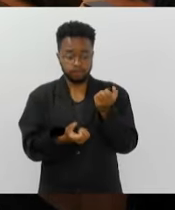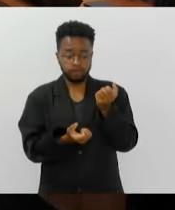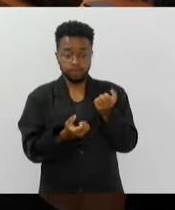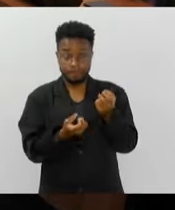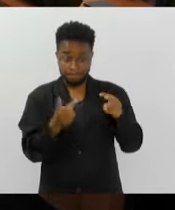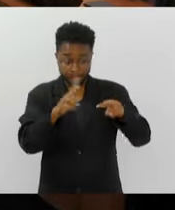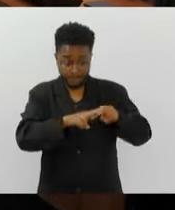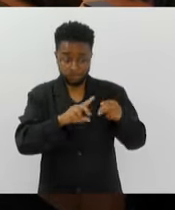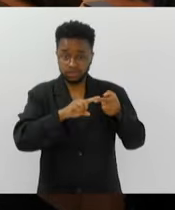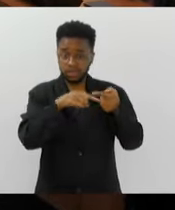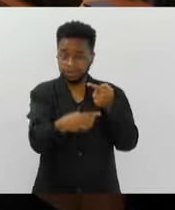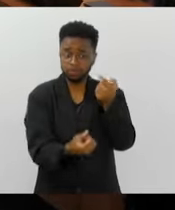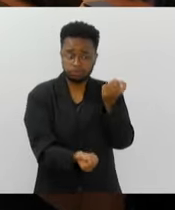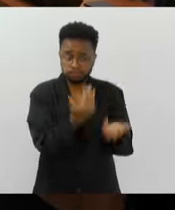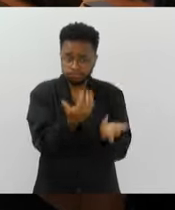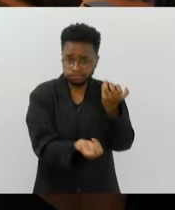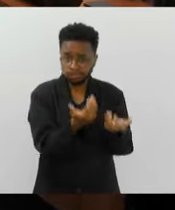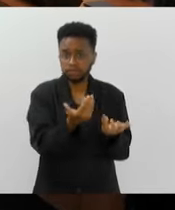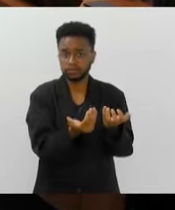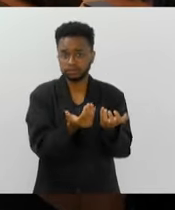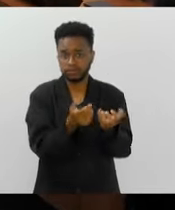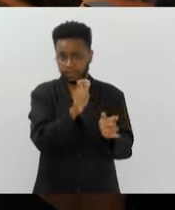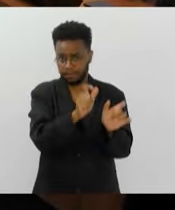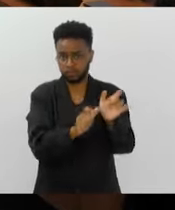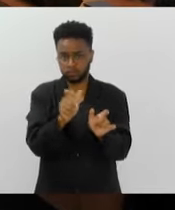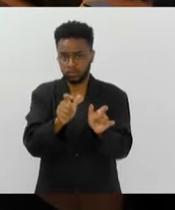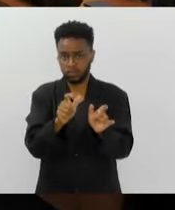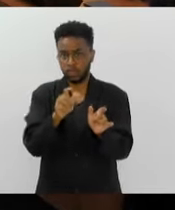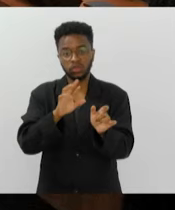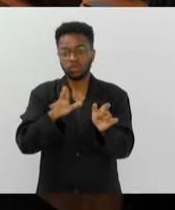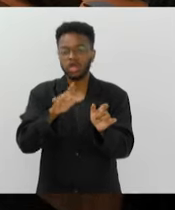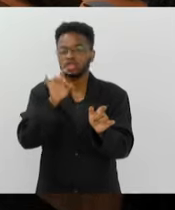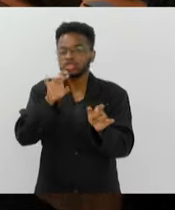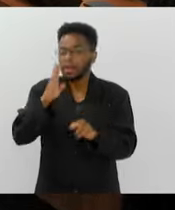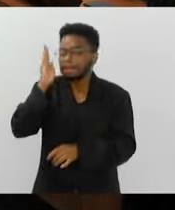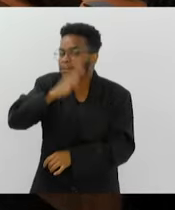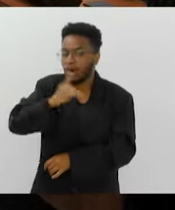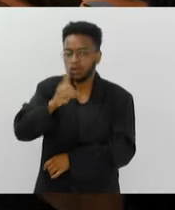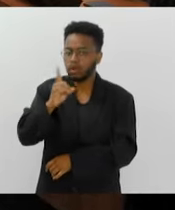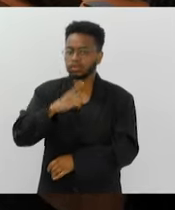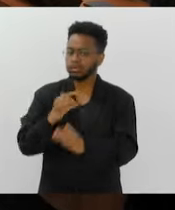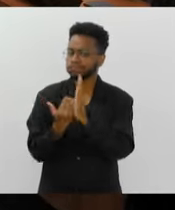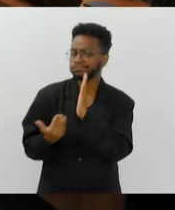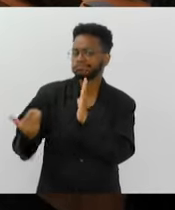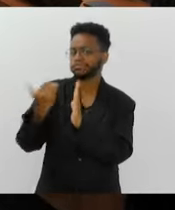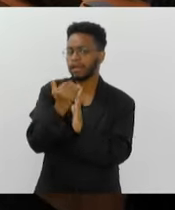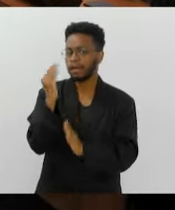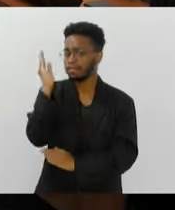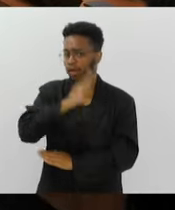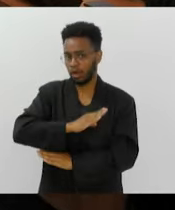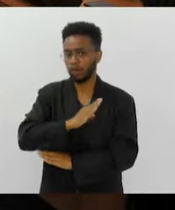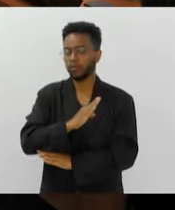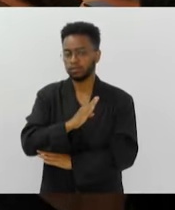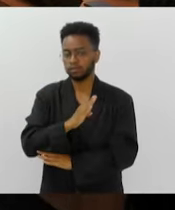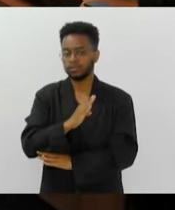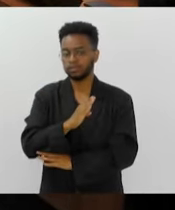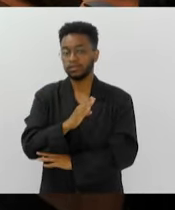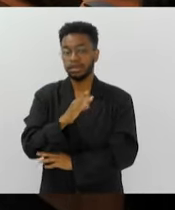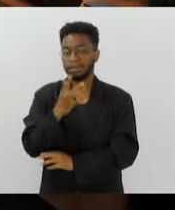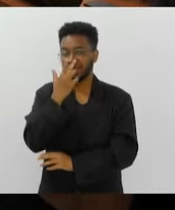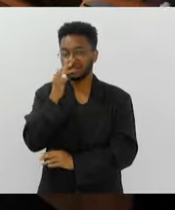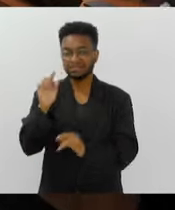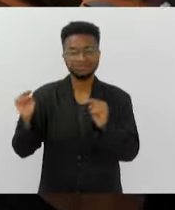ultrapassa a a maldade perceptível do humano e entra no campo do